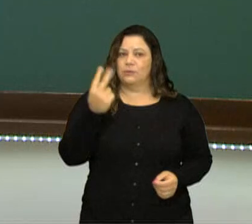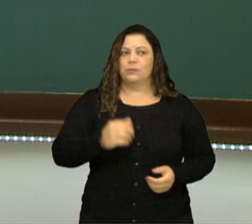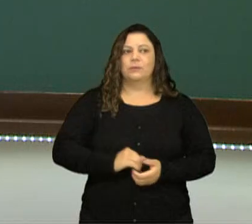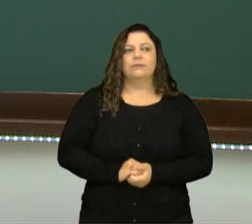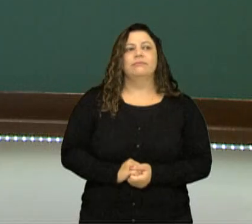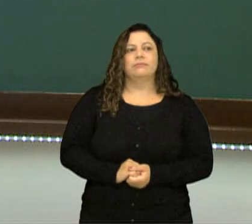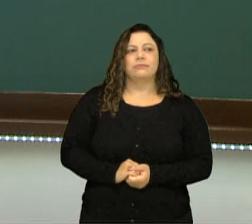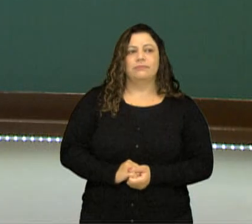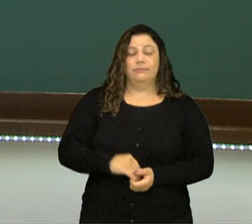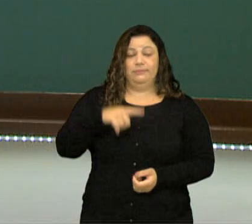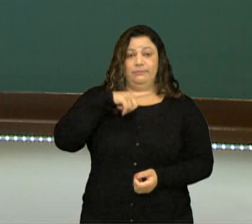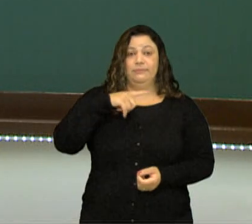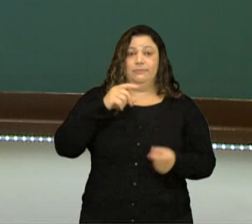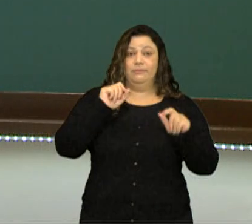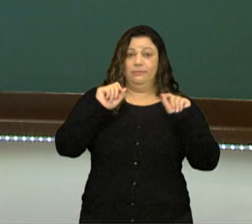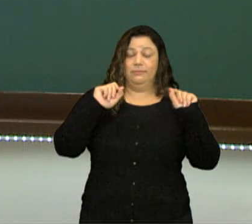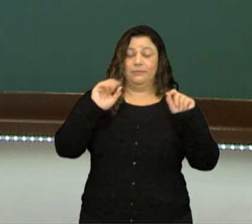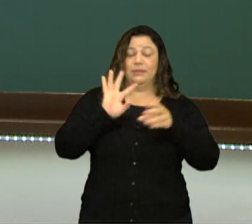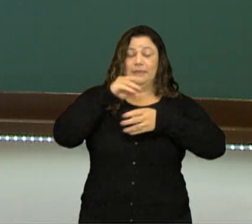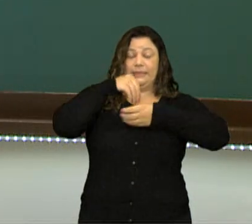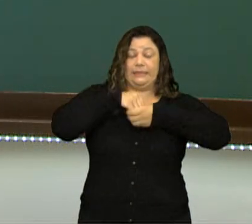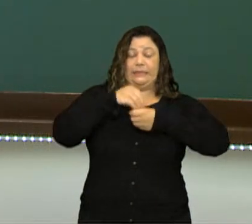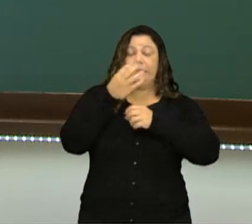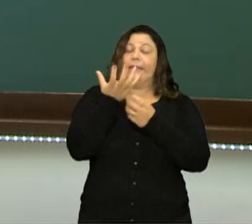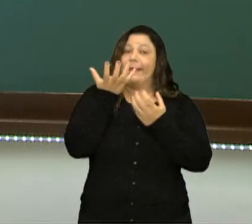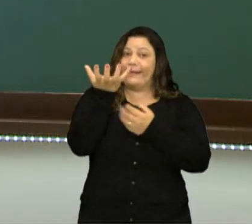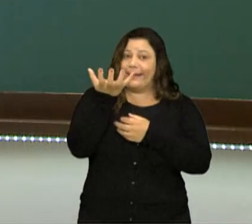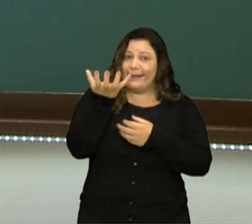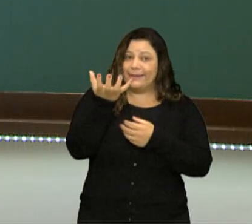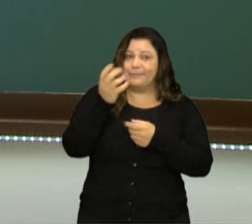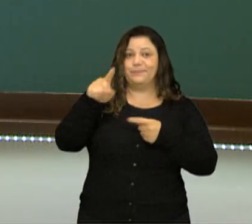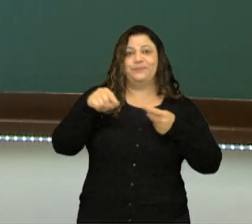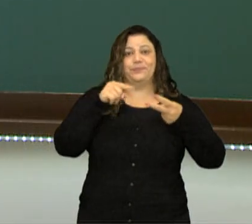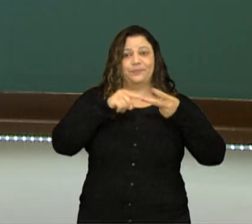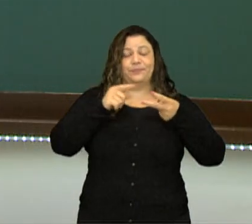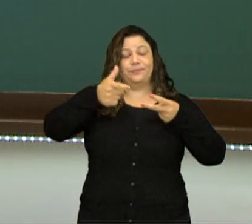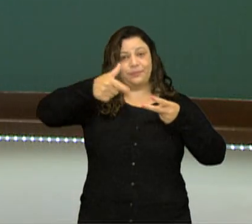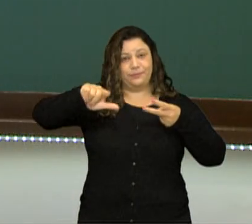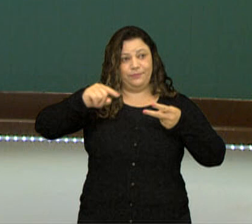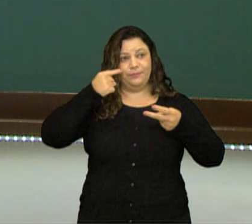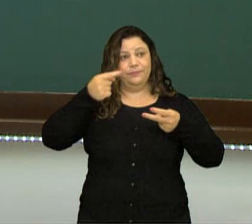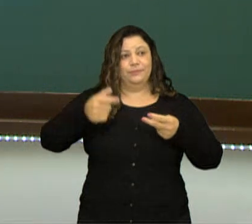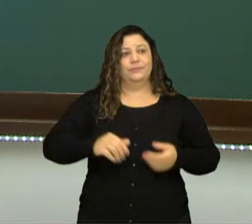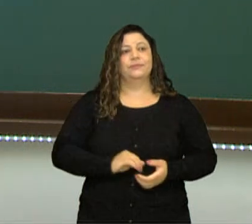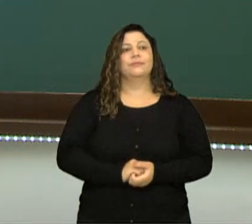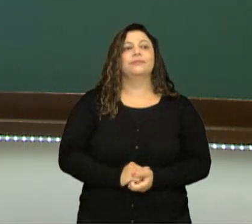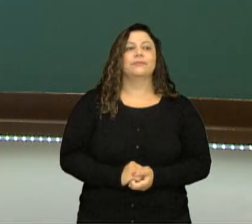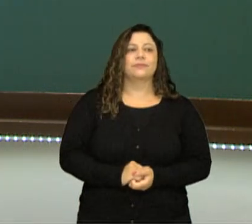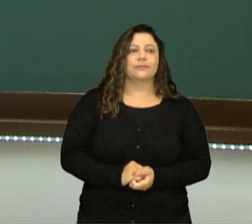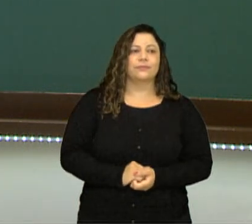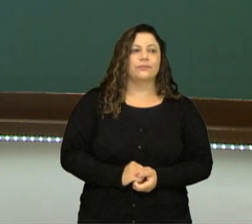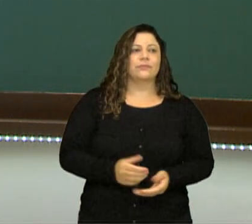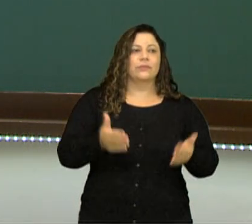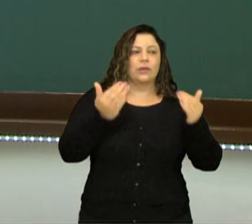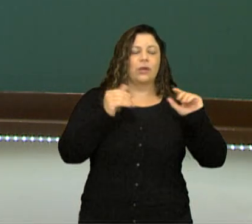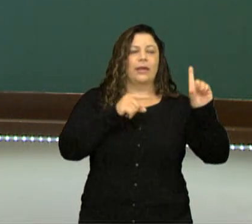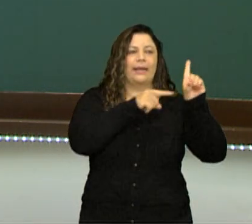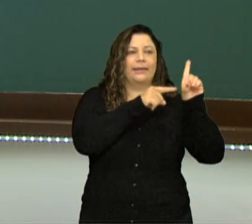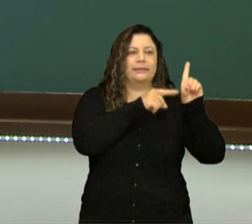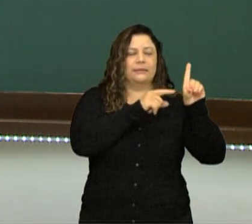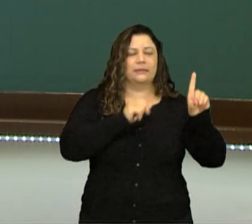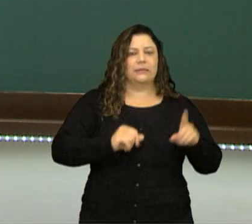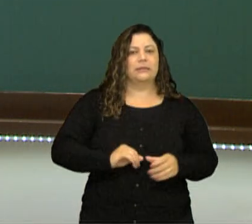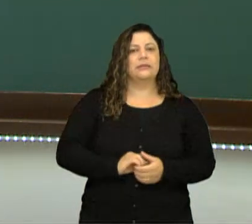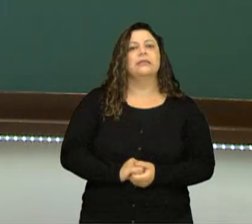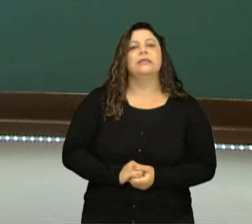alternativas, porque temos as conjunções quer de uma maneira repetida. Letra D, nós temos uma oração